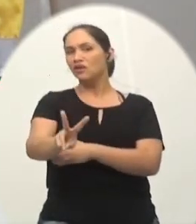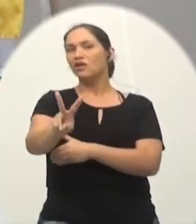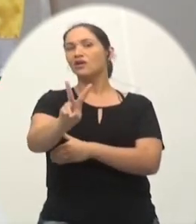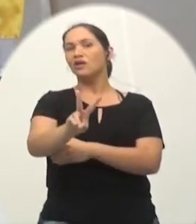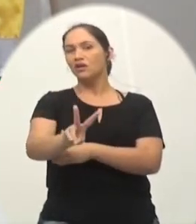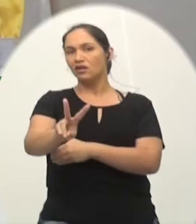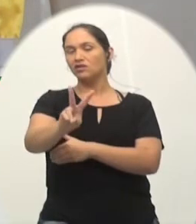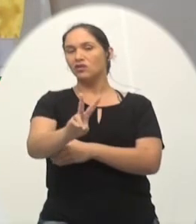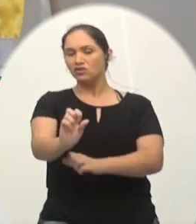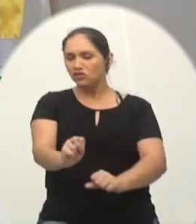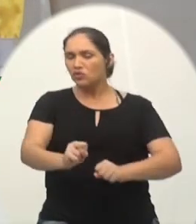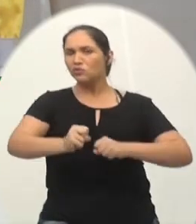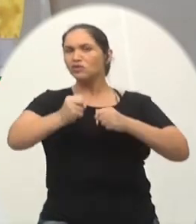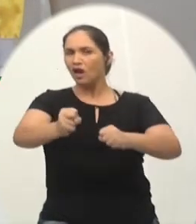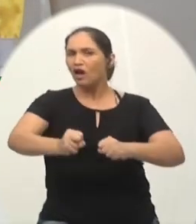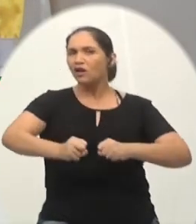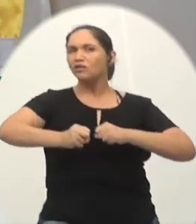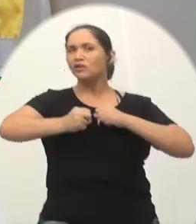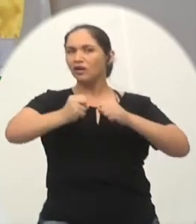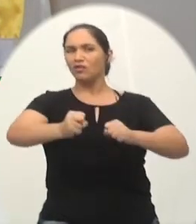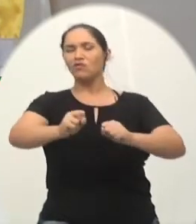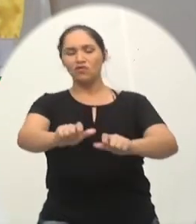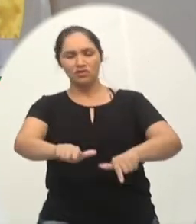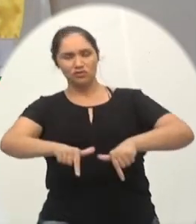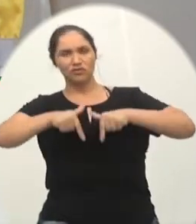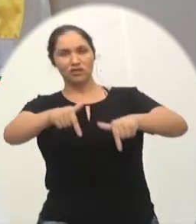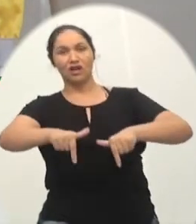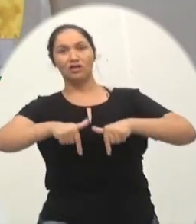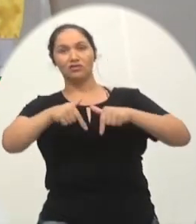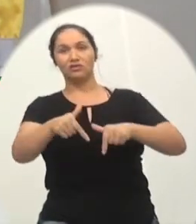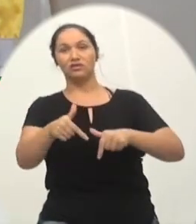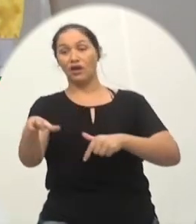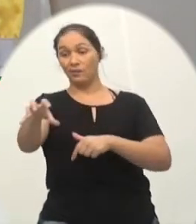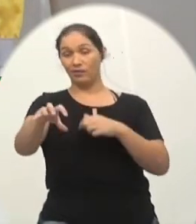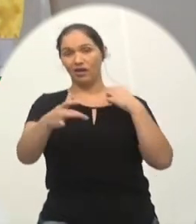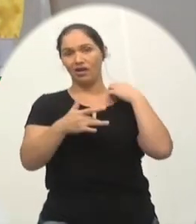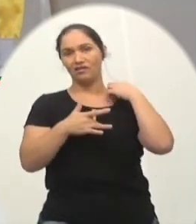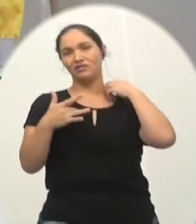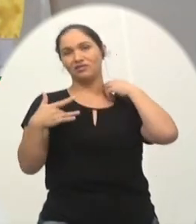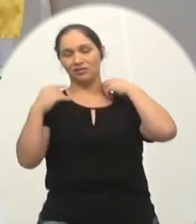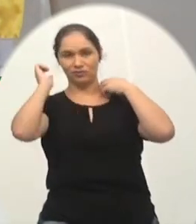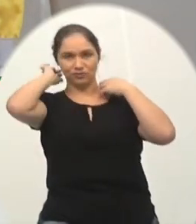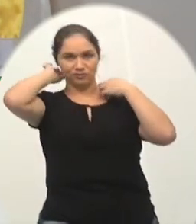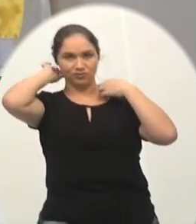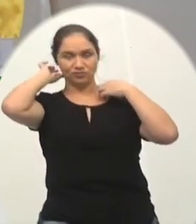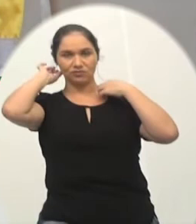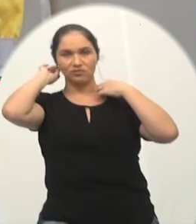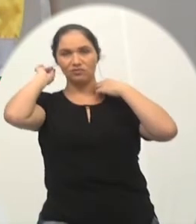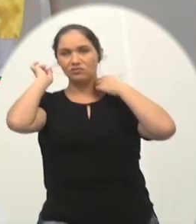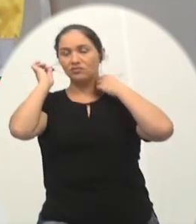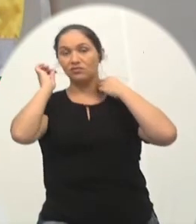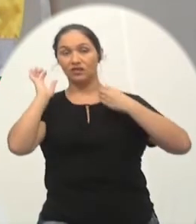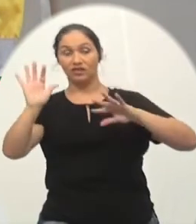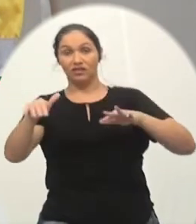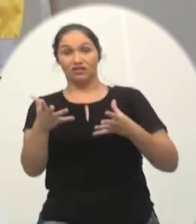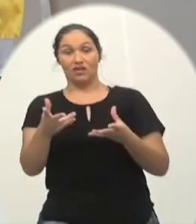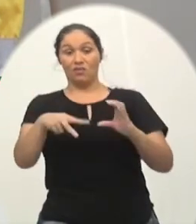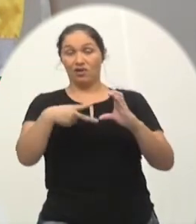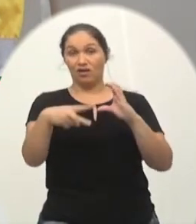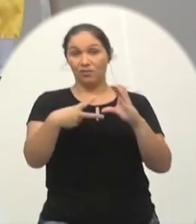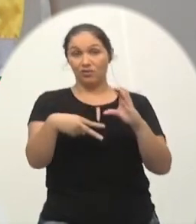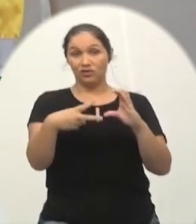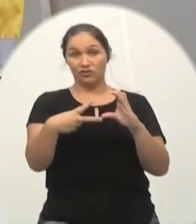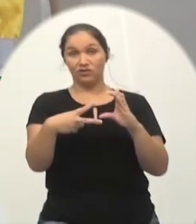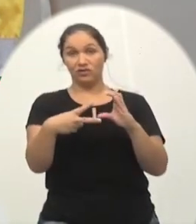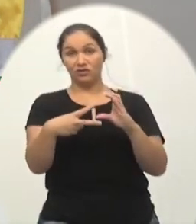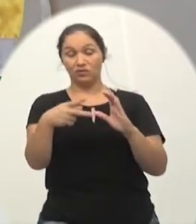durante 2019, nesses anos que a gente esteve aqui na casa. Teve uma participação importantíssima a nossa casa quando nós aprovamos aquele